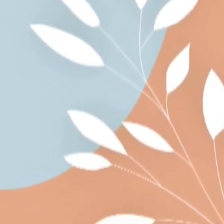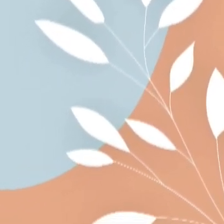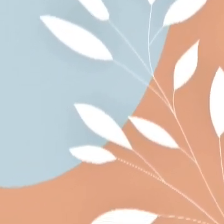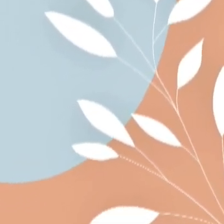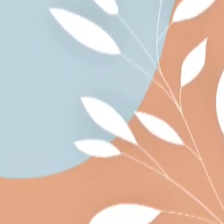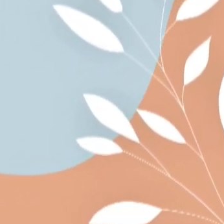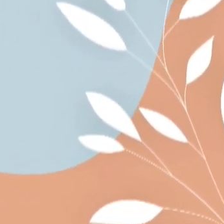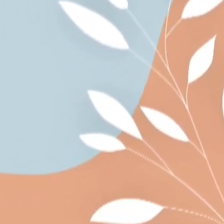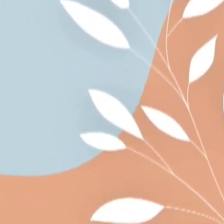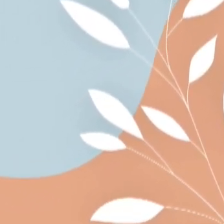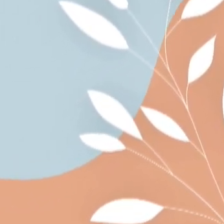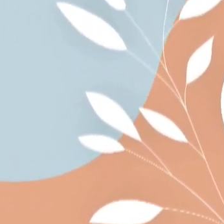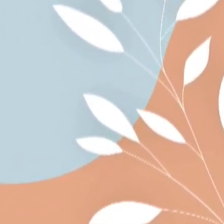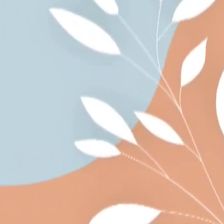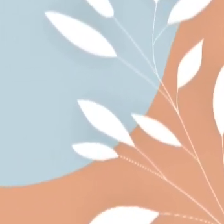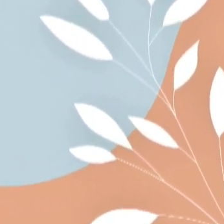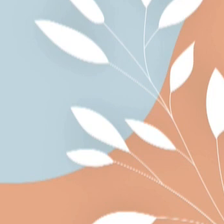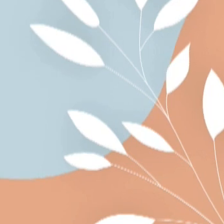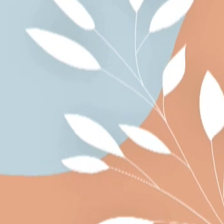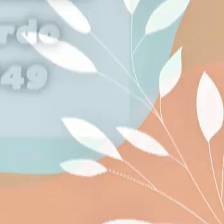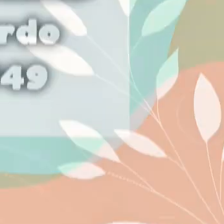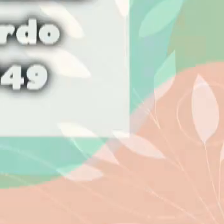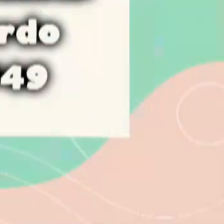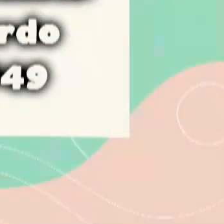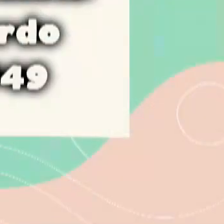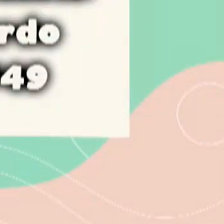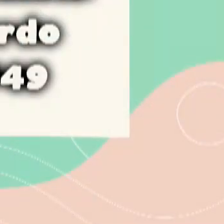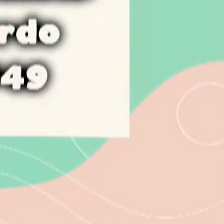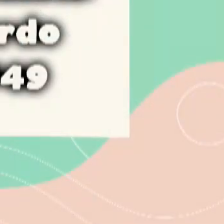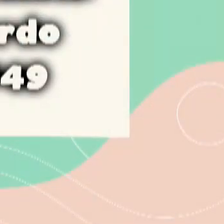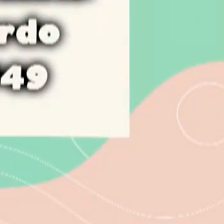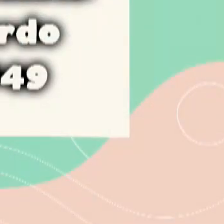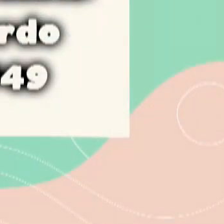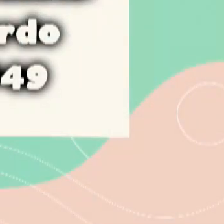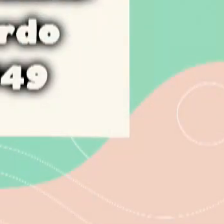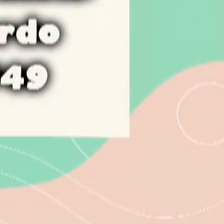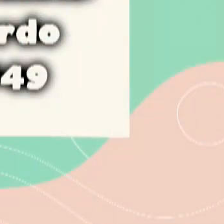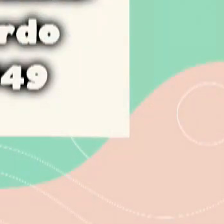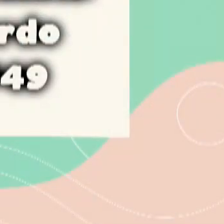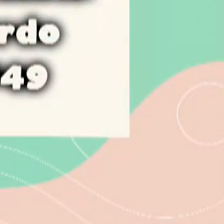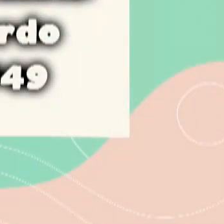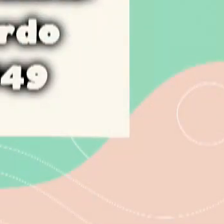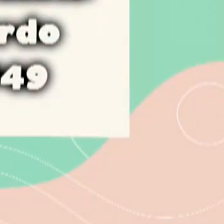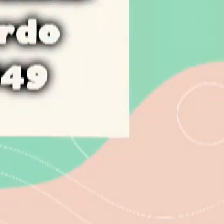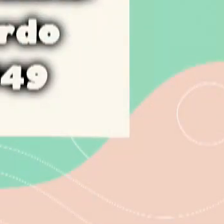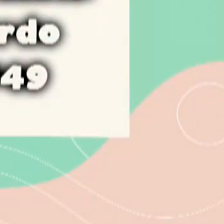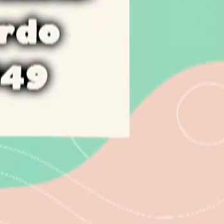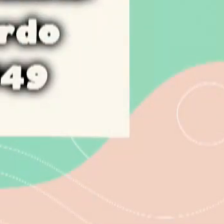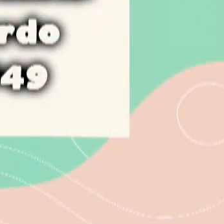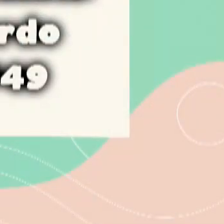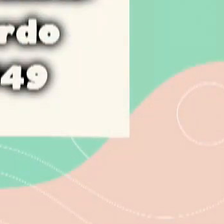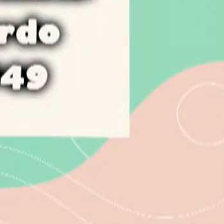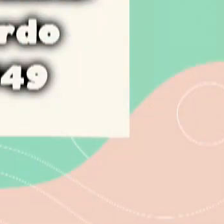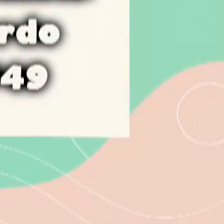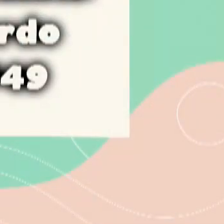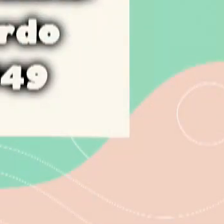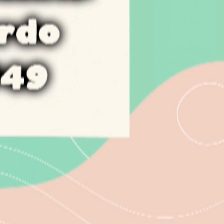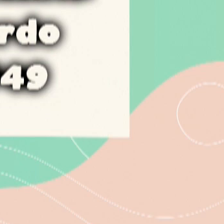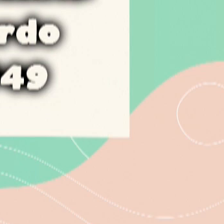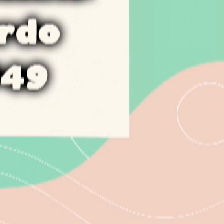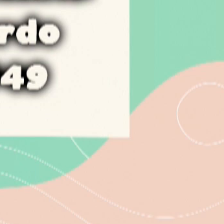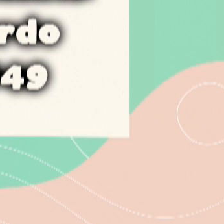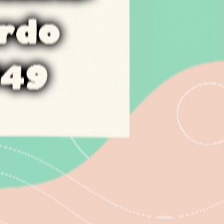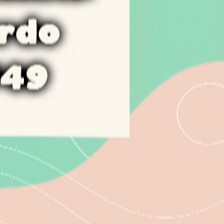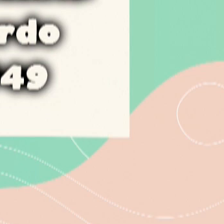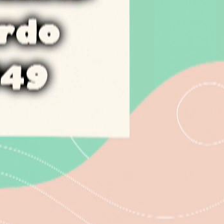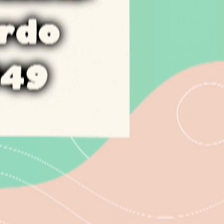têm bichinhos esperando por uma família. Bento é um gato mansinho e carinhoso, tem 8